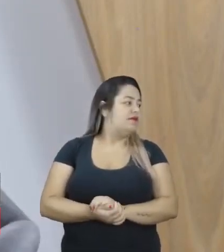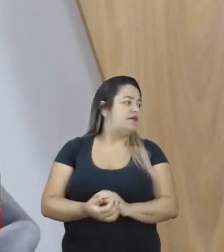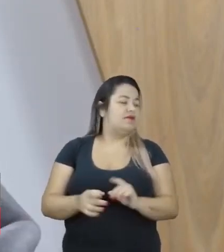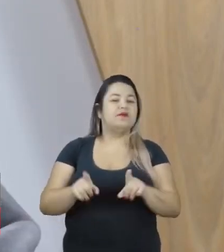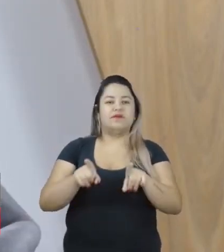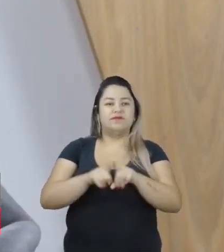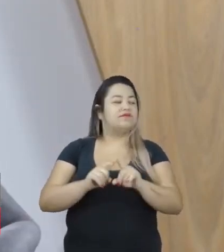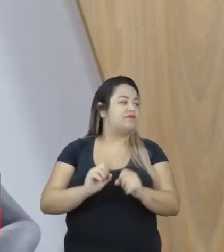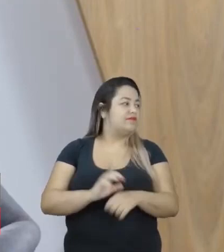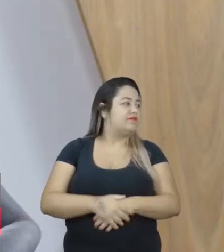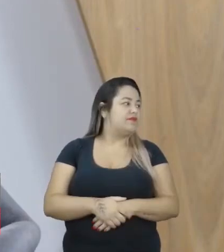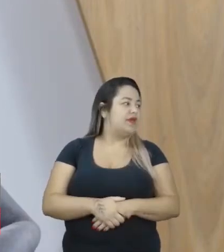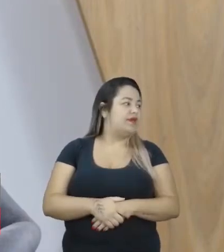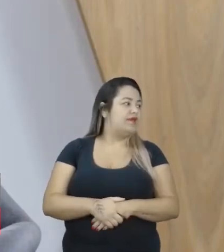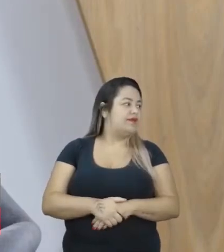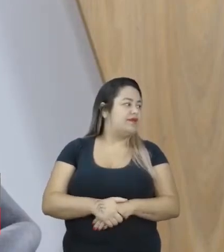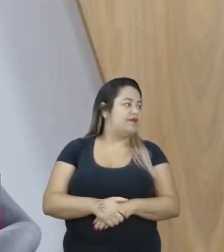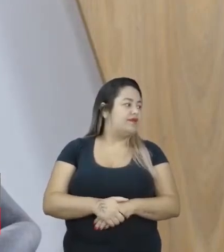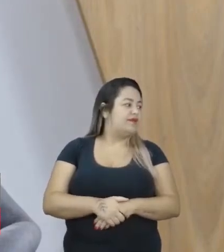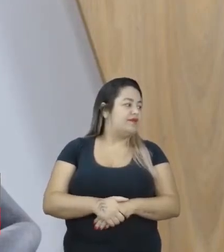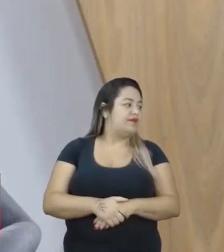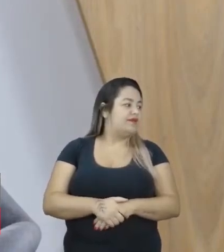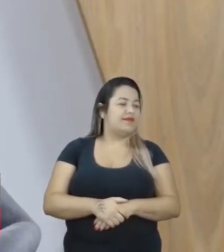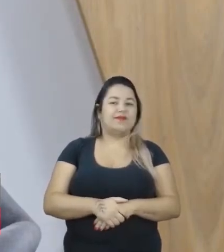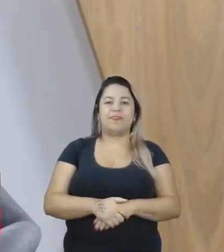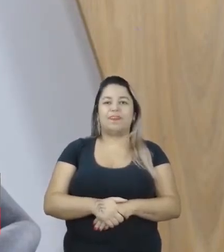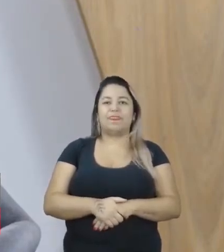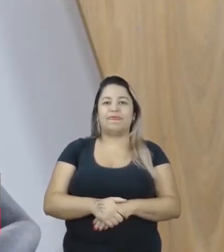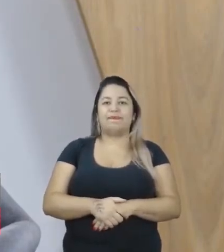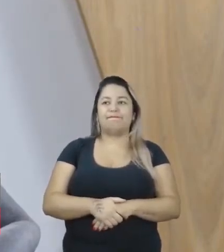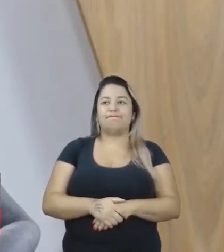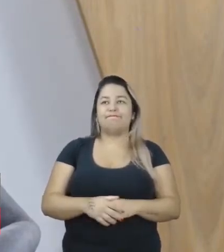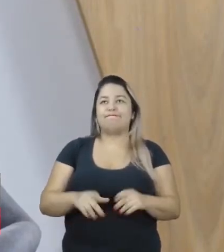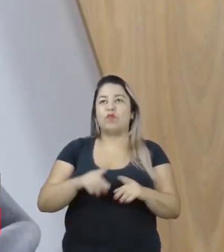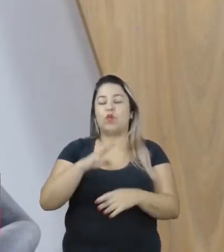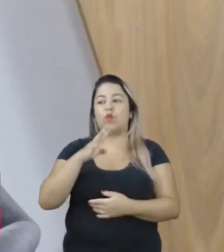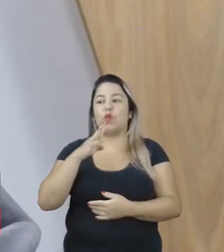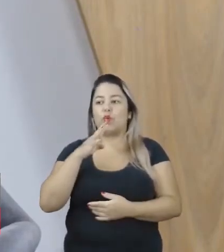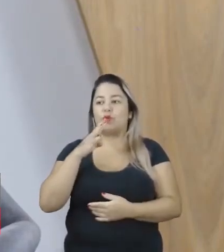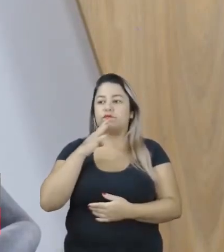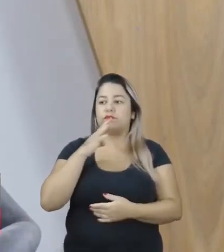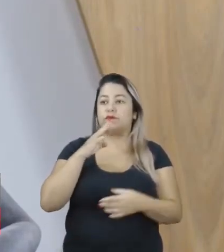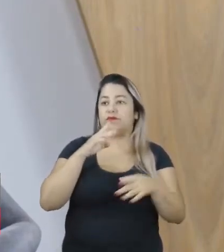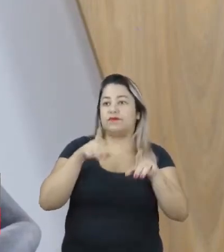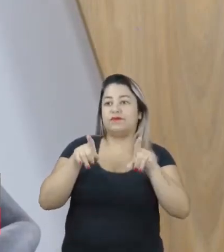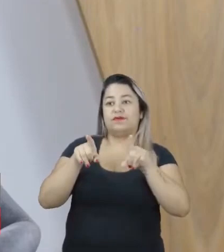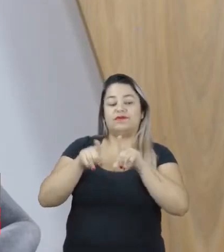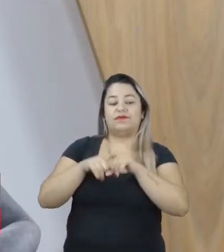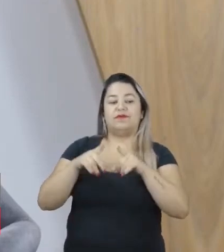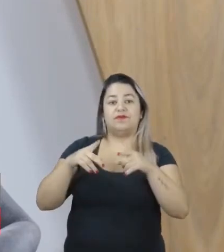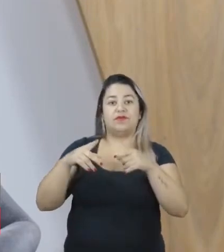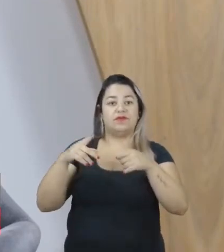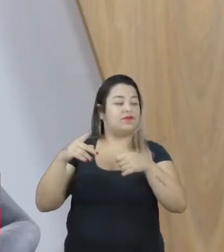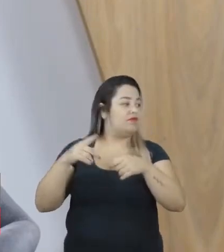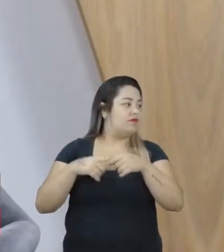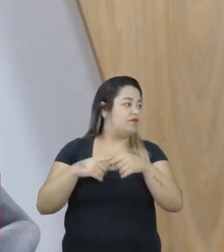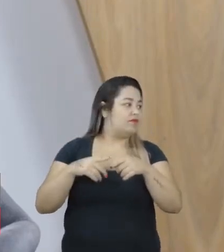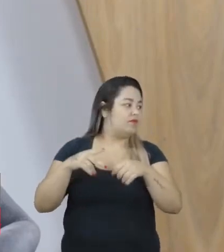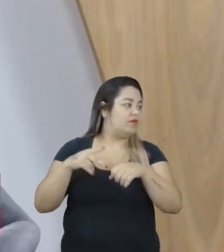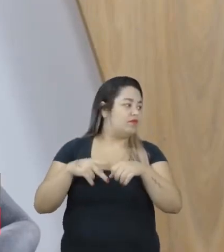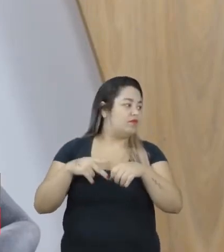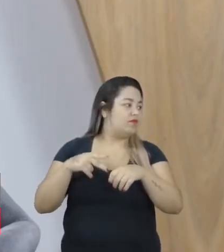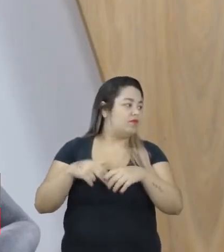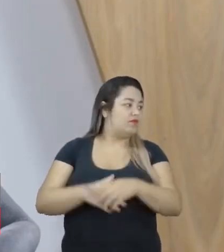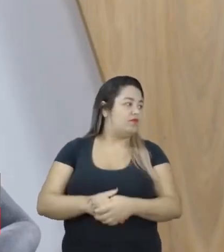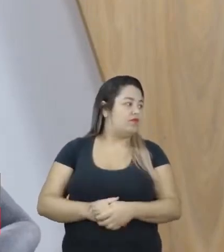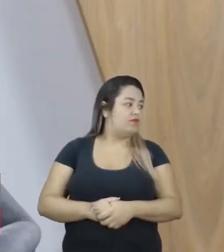a Petrobras fez, que se tornou, na verdade, alvo do mundo inteiro, né? Todo mundo queria conhecer como é que a gente faz extração de petróleo em águas profundas, né? E,